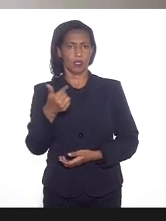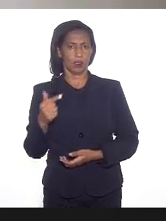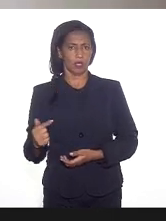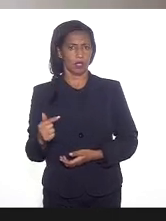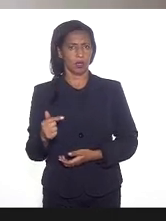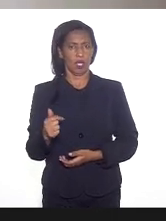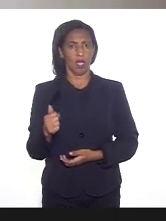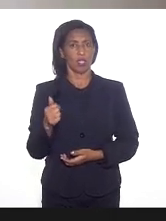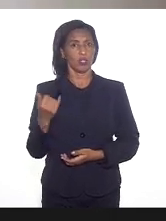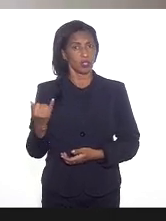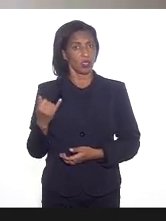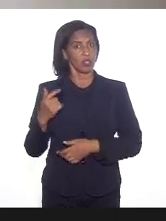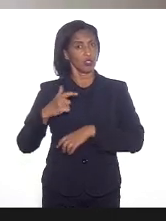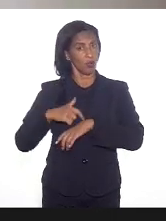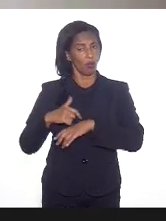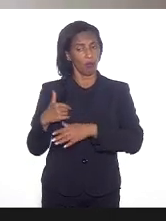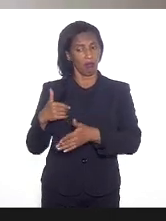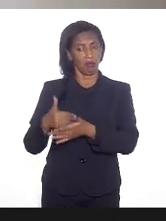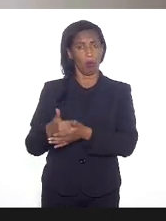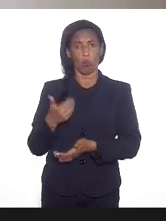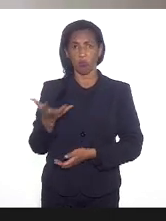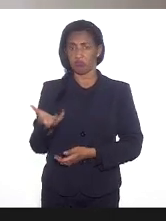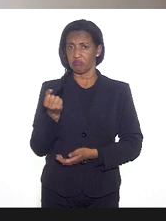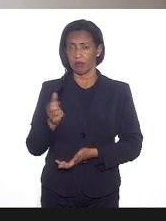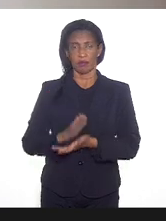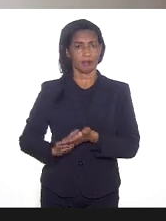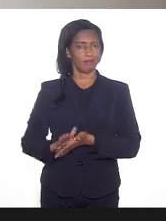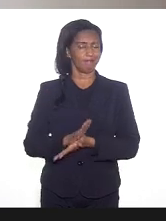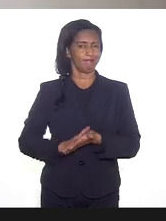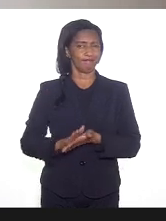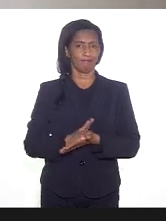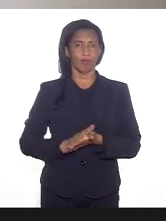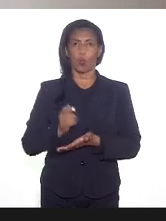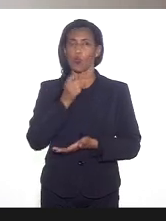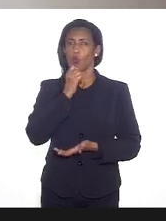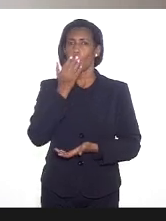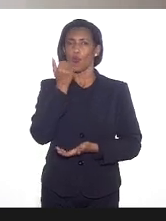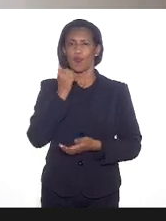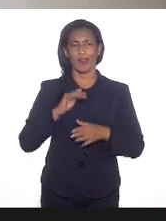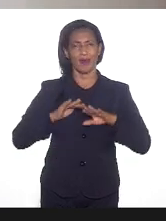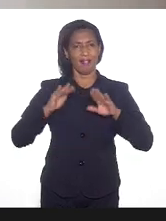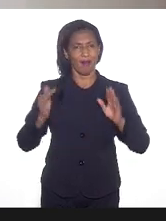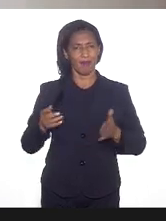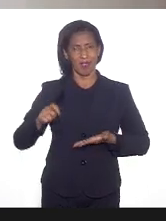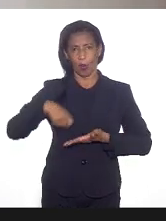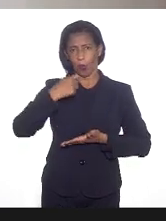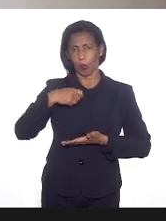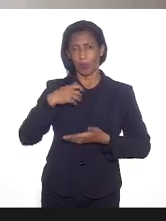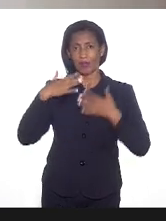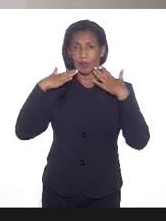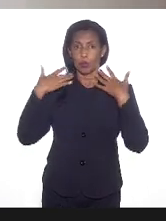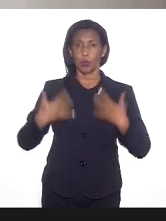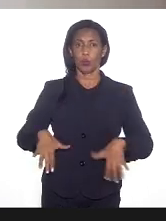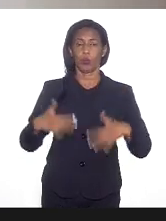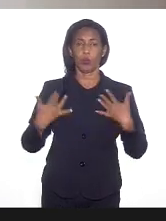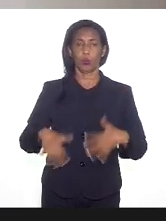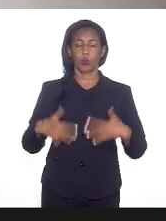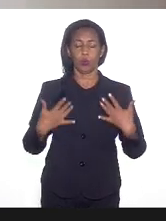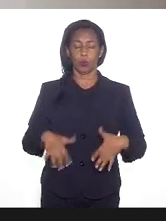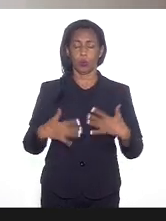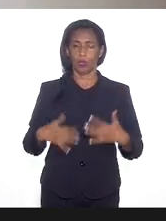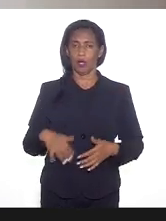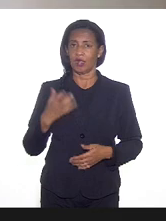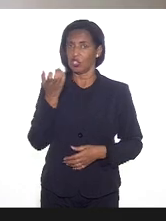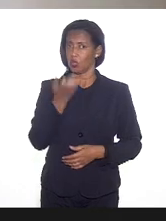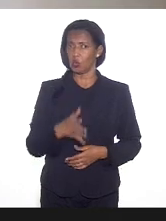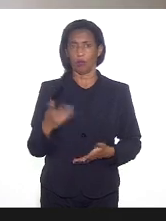sem receber seus salários, sem ter como botar comida na mesa, né, levando ao desespero, levando a dramas que a gente não